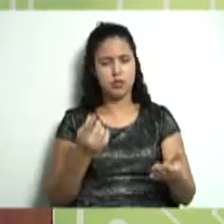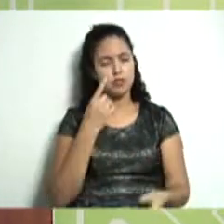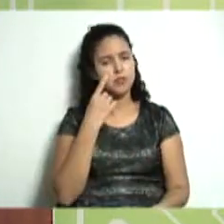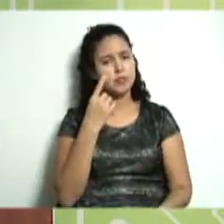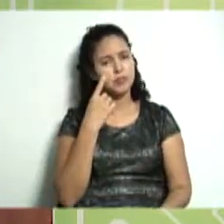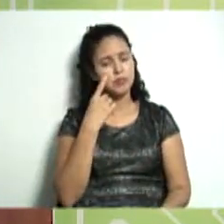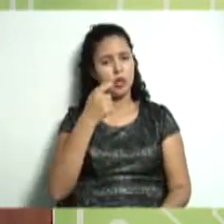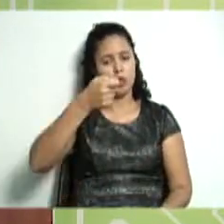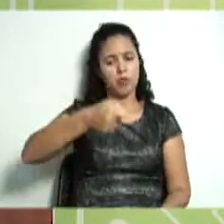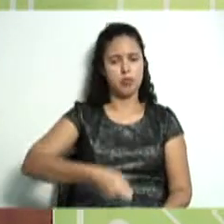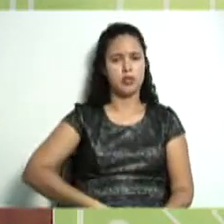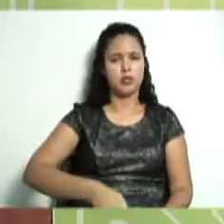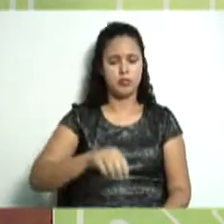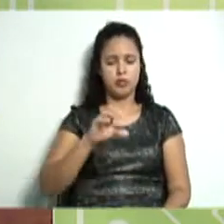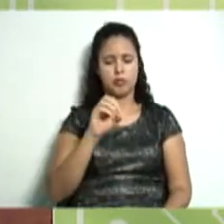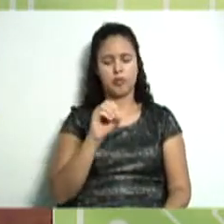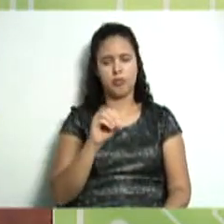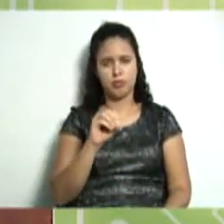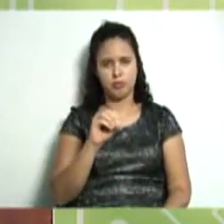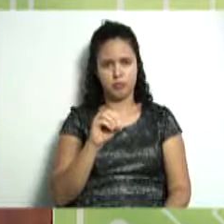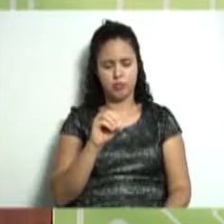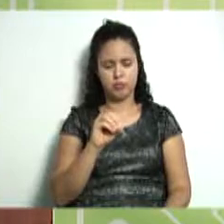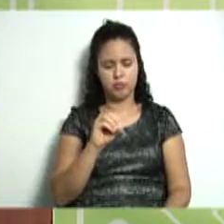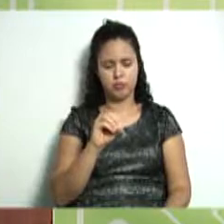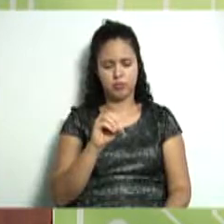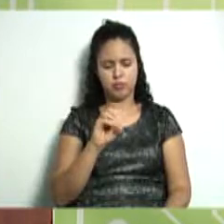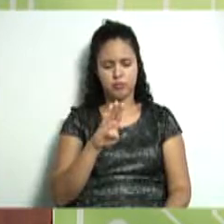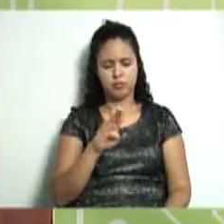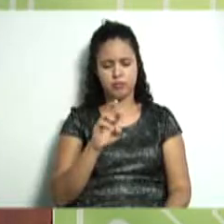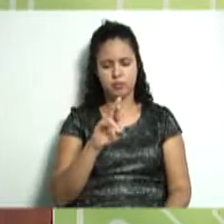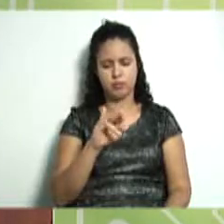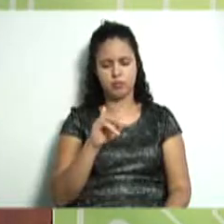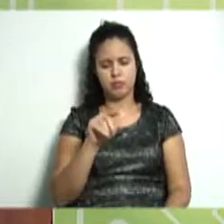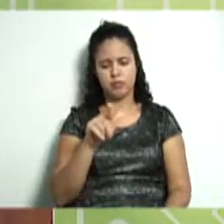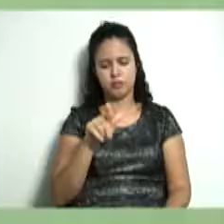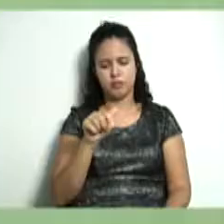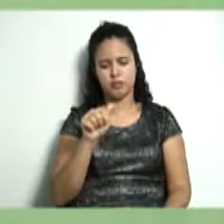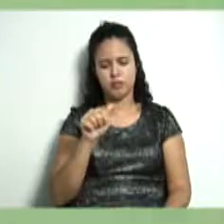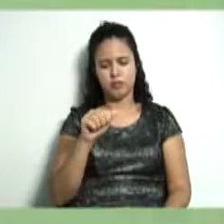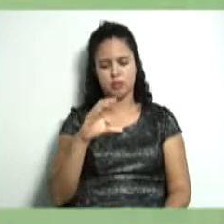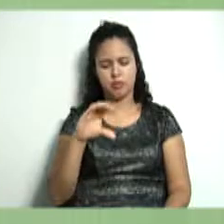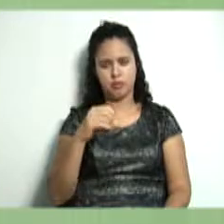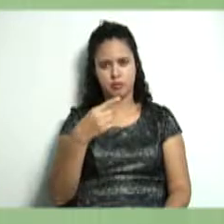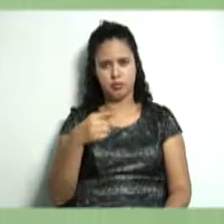entra nas obrigações. Quais são as obrigações dos cooperados?